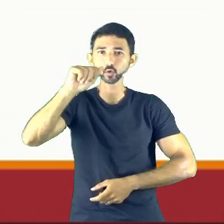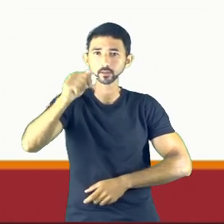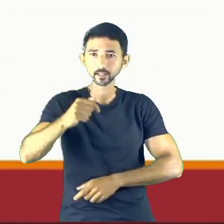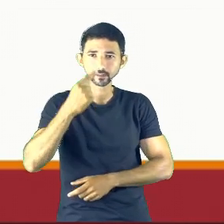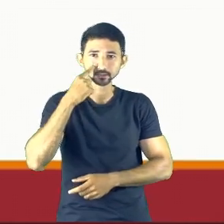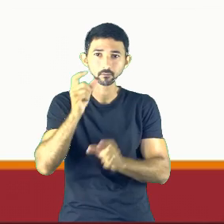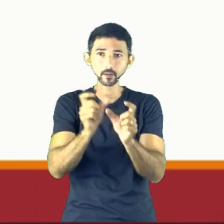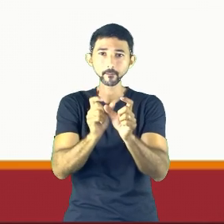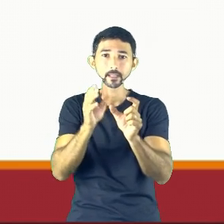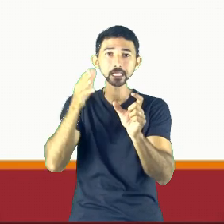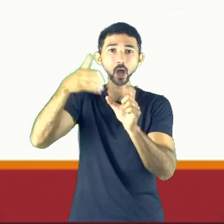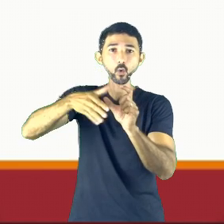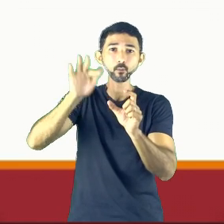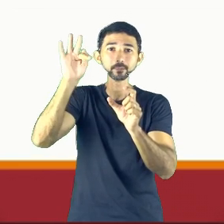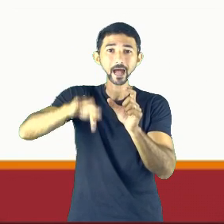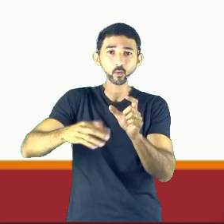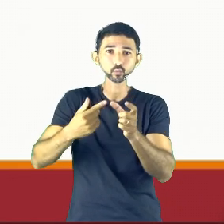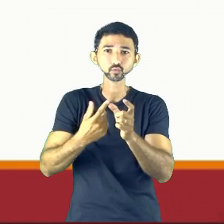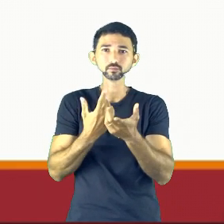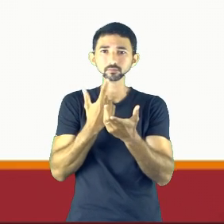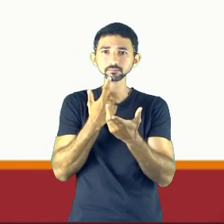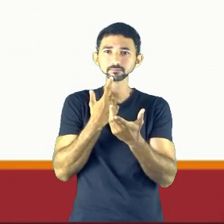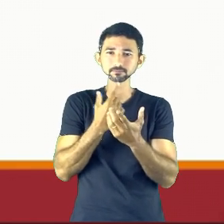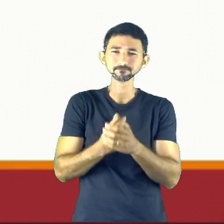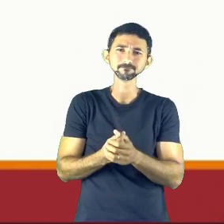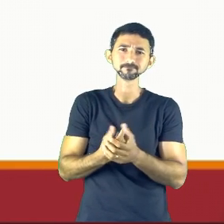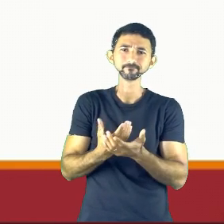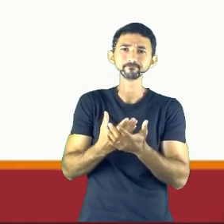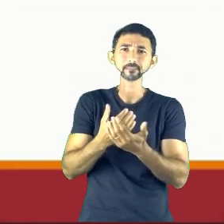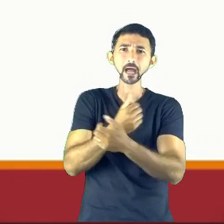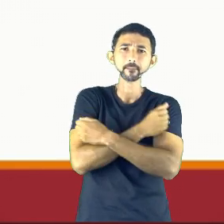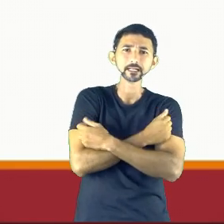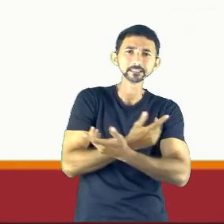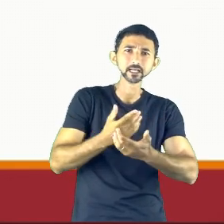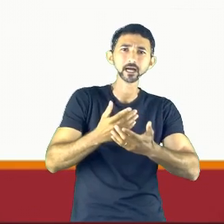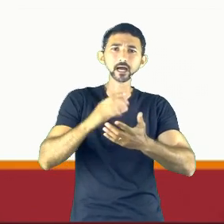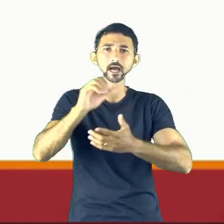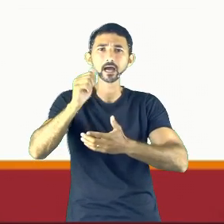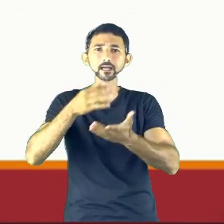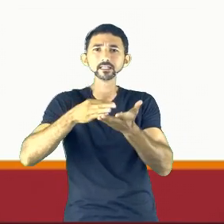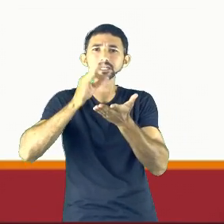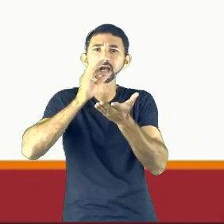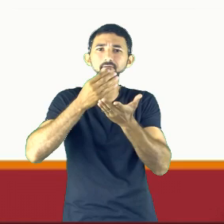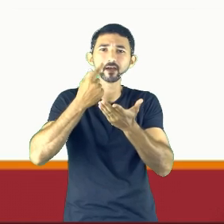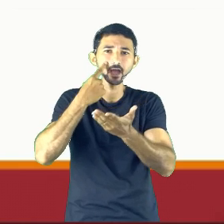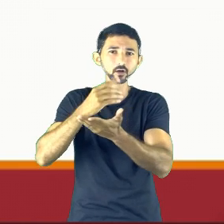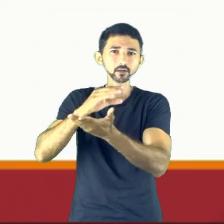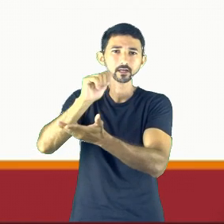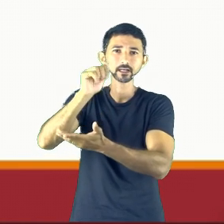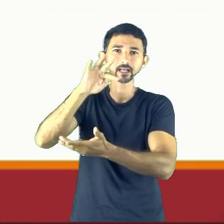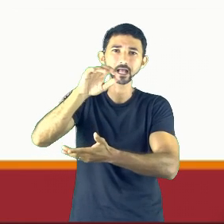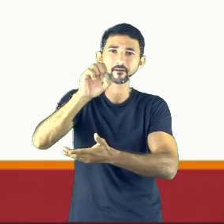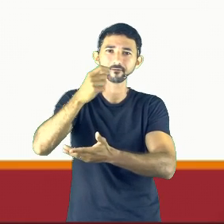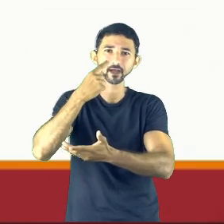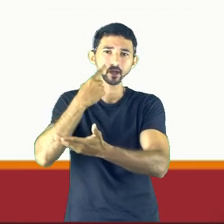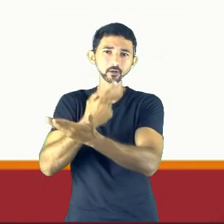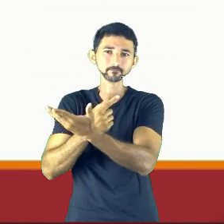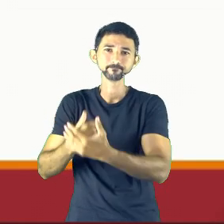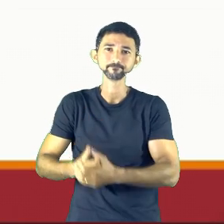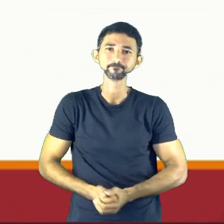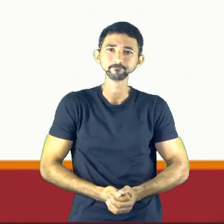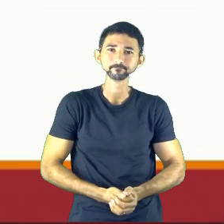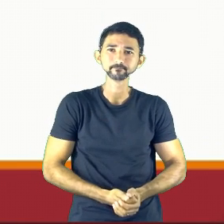Oxítonas, caso a sílaba tônica esteja na última sílaba. Exemplos da palavra abraçar e café, tá bom?